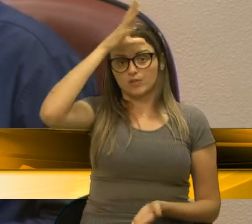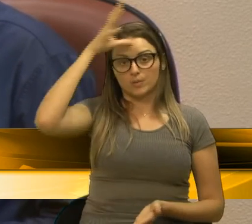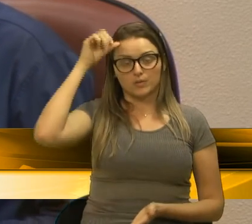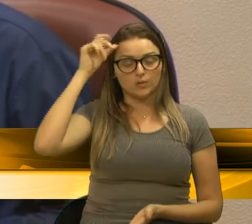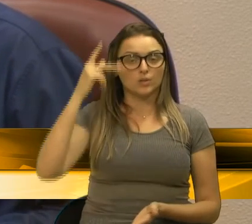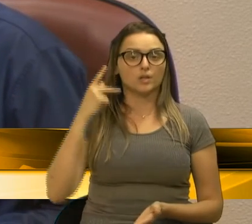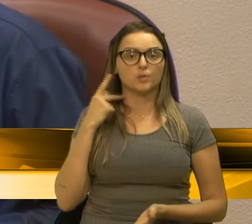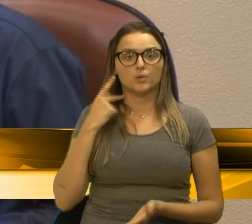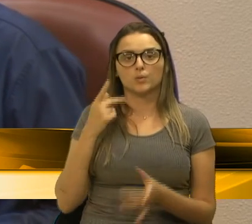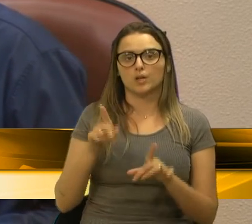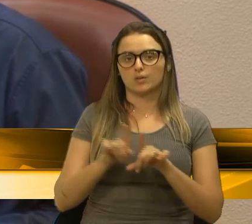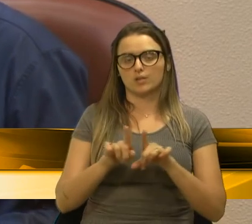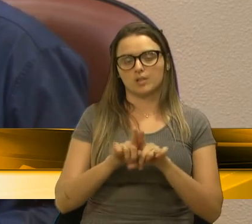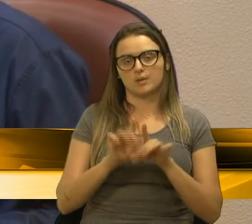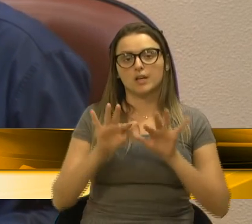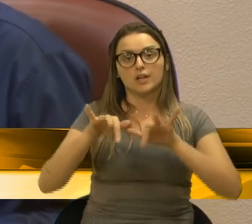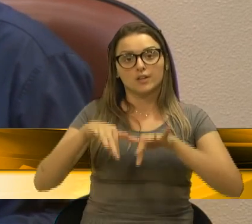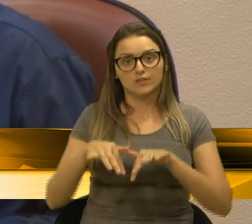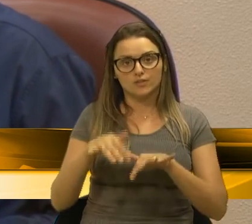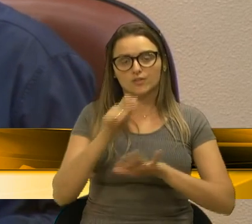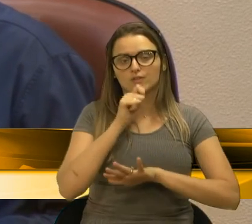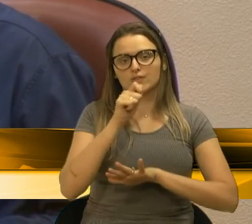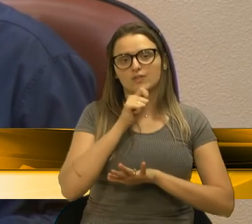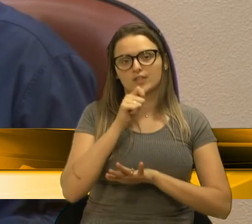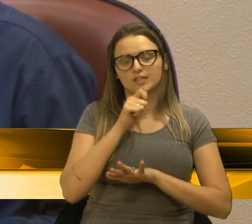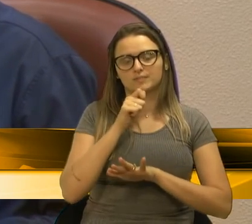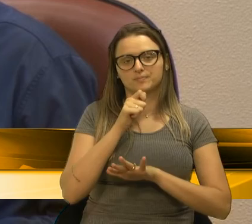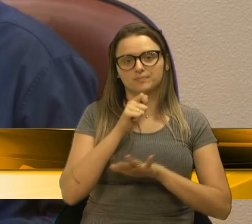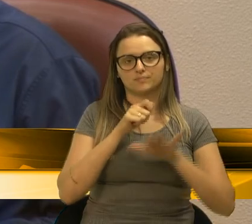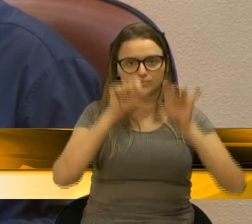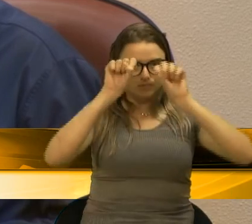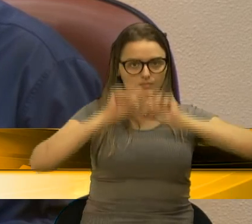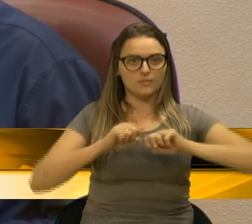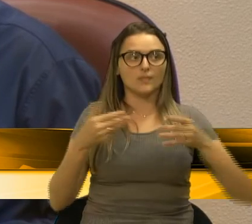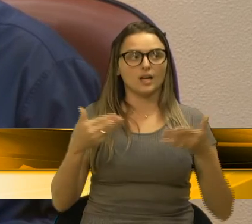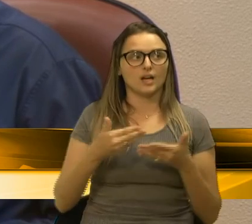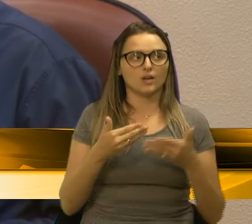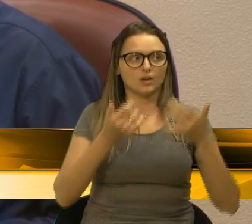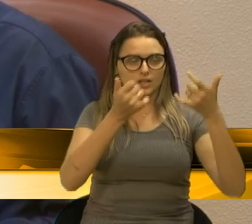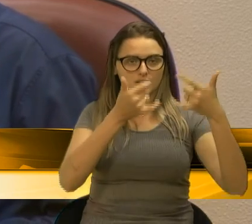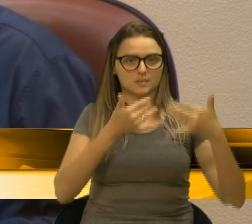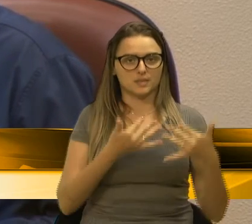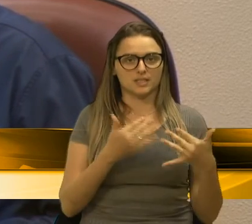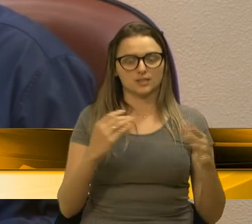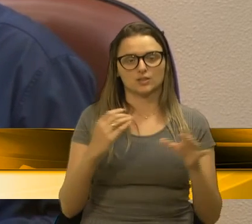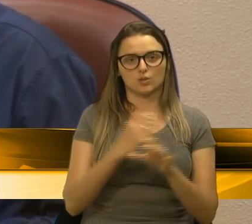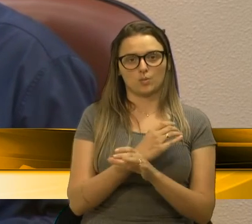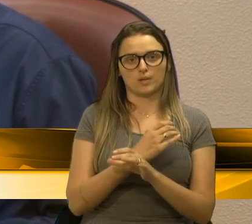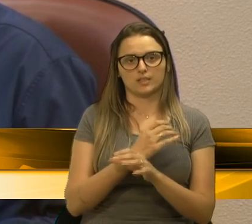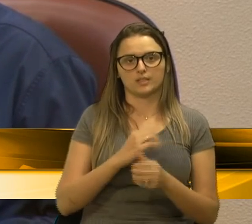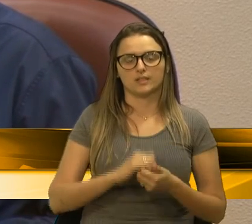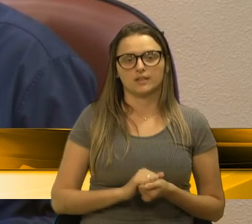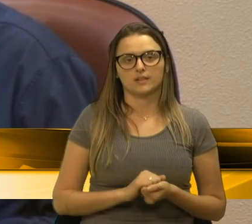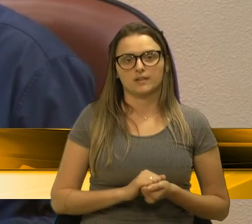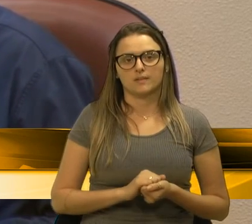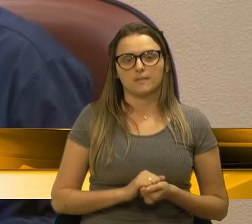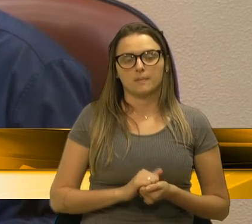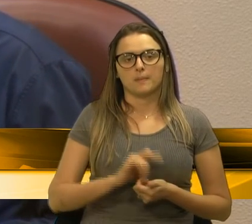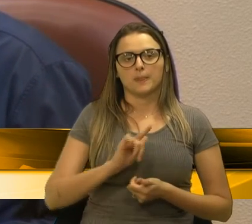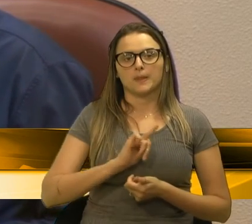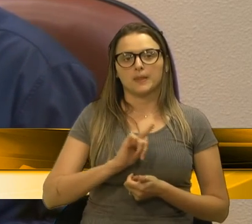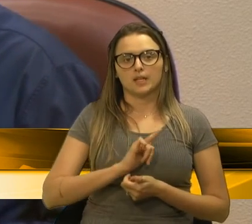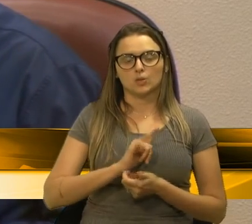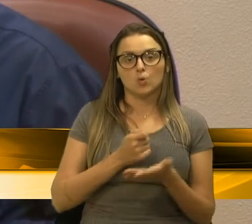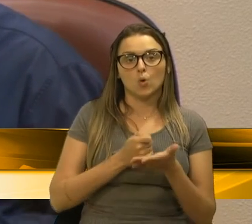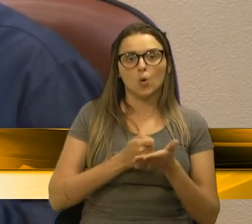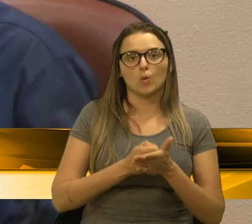procuradora. Então, vai ser dada por encerrada a fase de depoimentos e vai ser aberta agora a fase de razões finais. Não existe outra medida a ser tomada, porque é